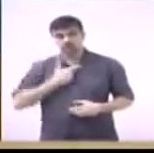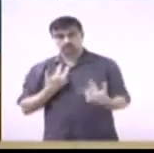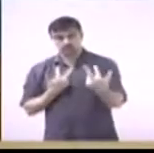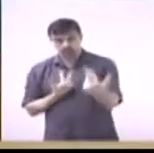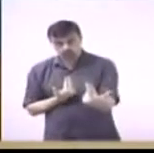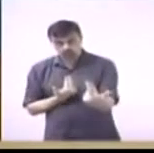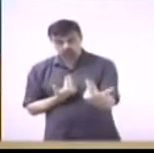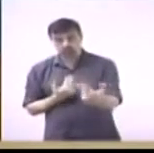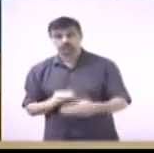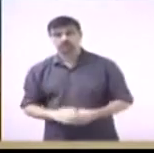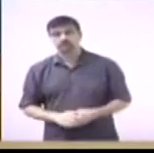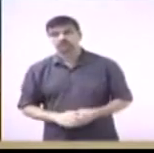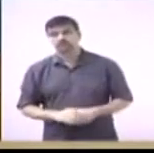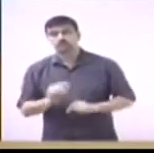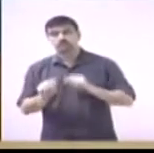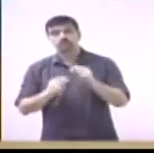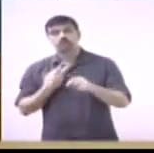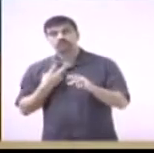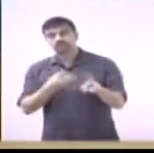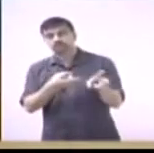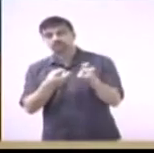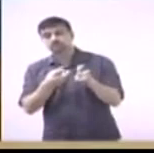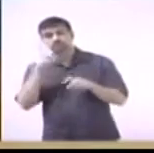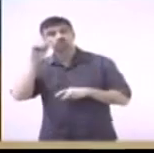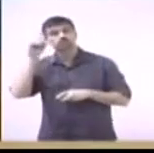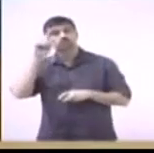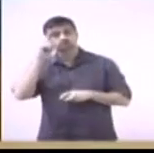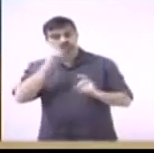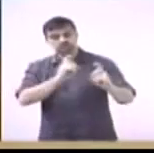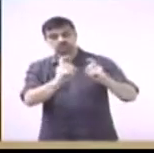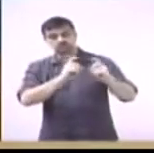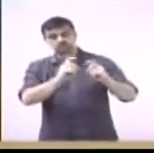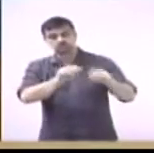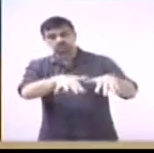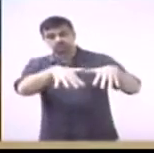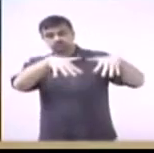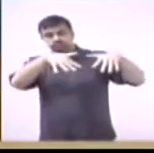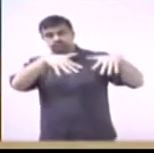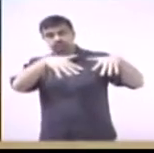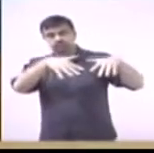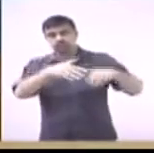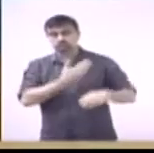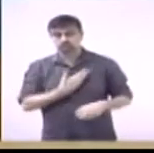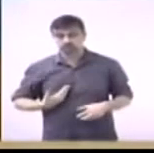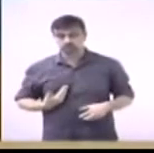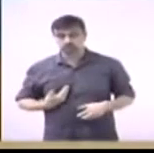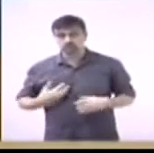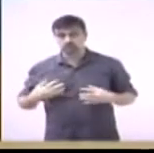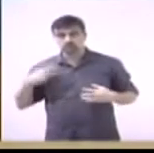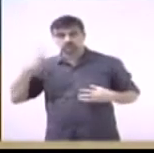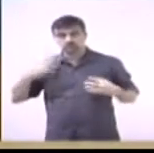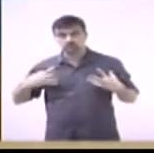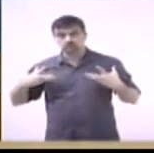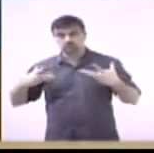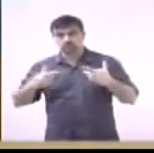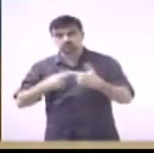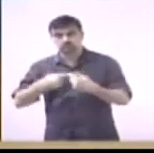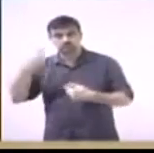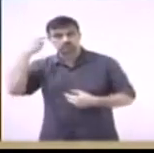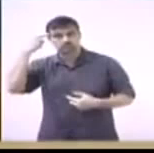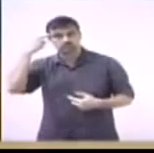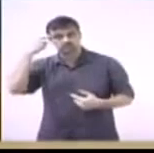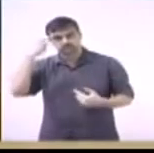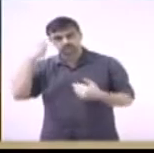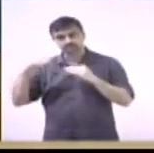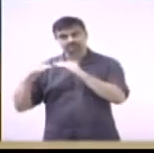católico. E o que nós vimos naquele dia foi, todos os vereadores que estavam presentes pensavam